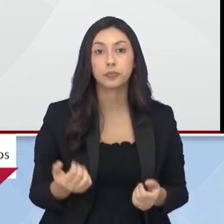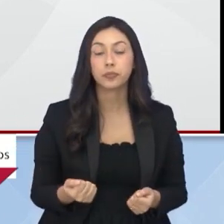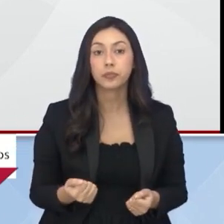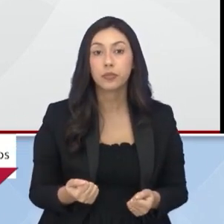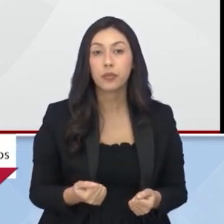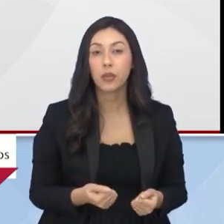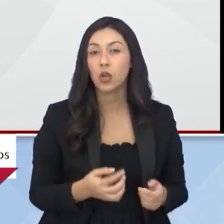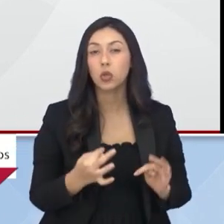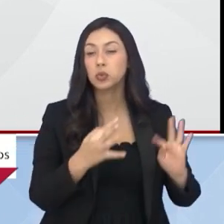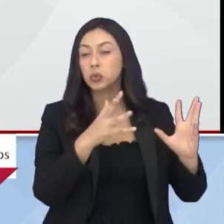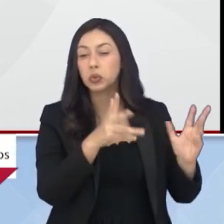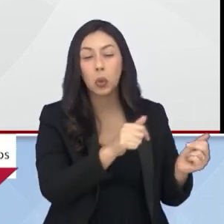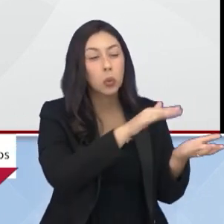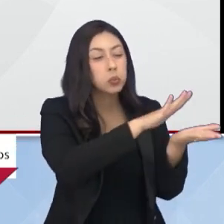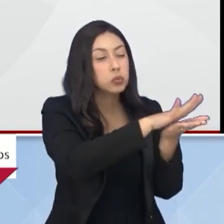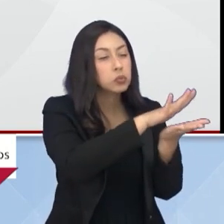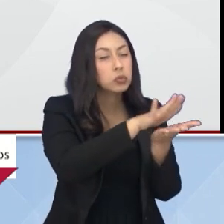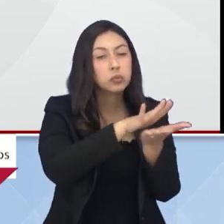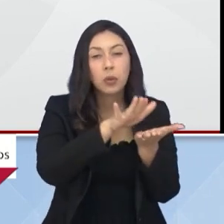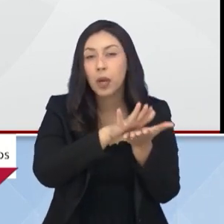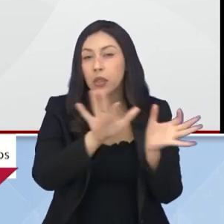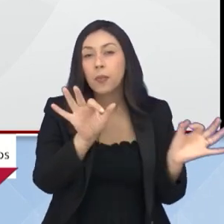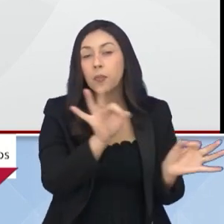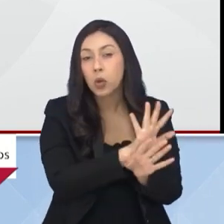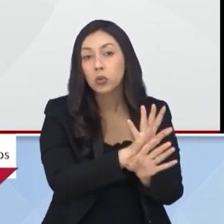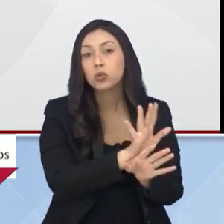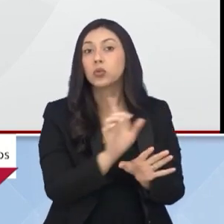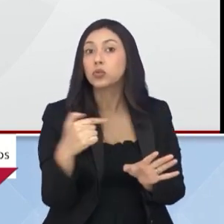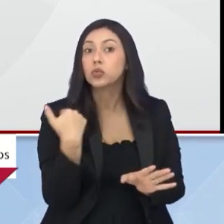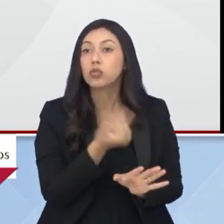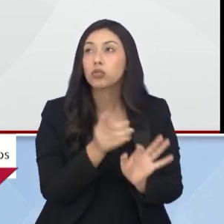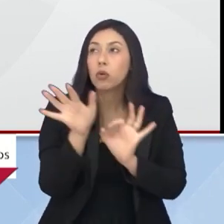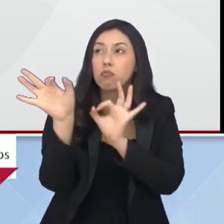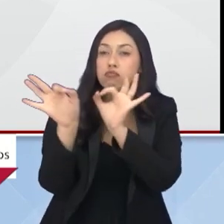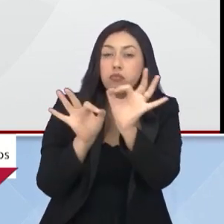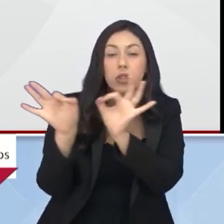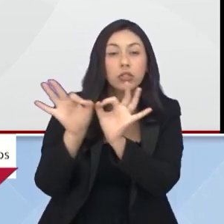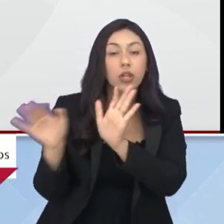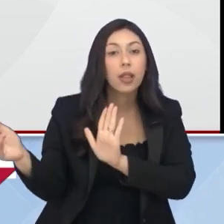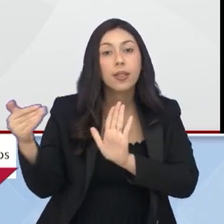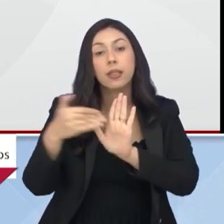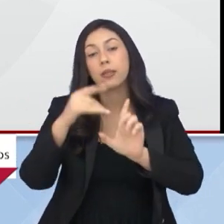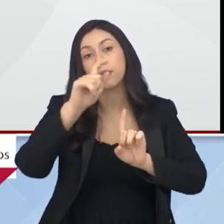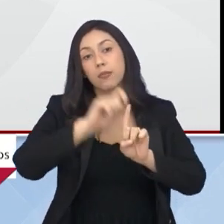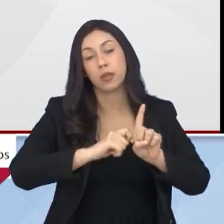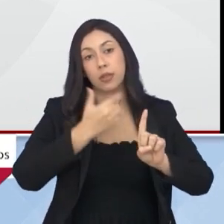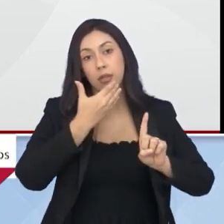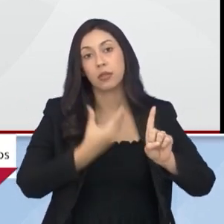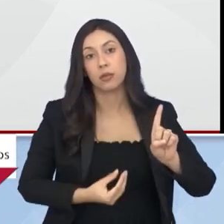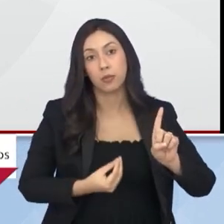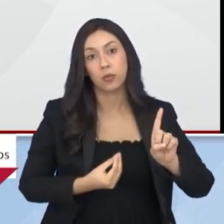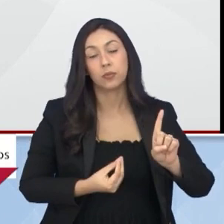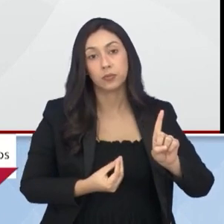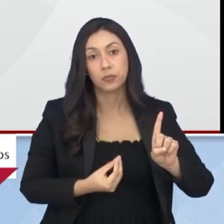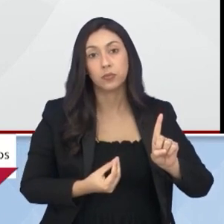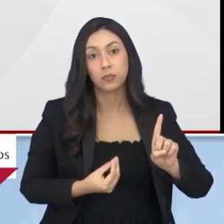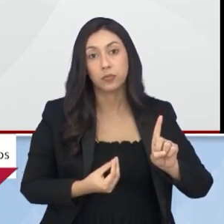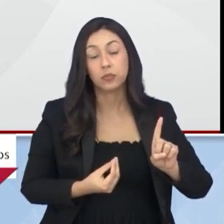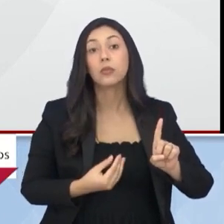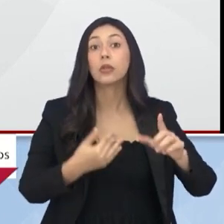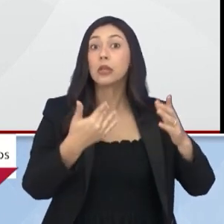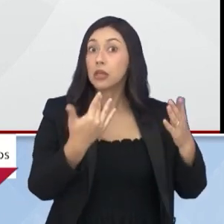as despesas empenhadas liquidadas a pagar nós vamos fazer uma projeção até dezembro até dezembro e em